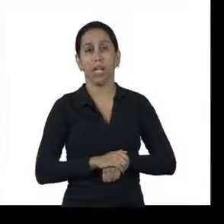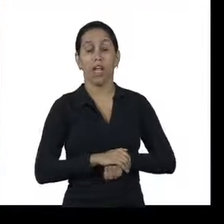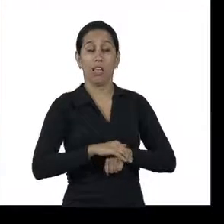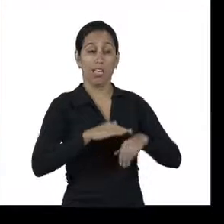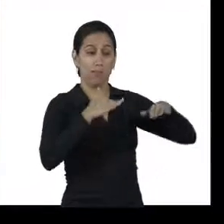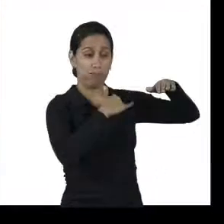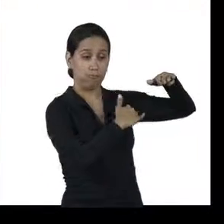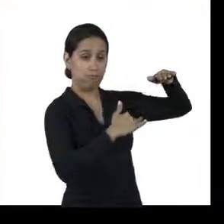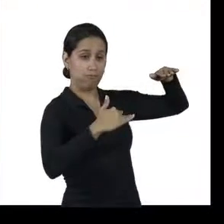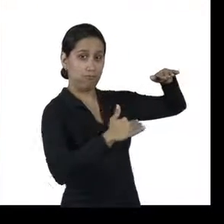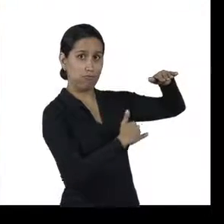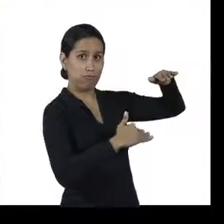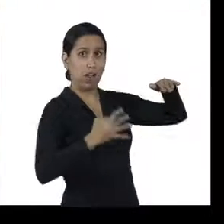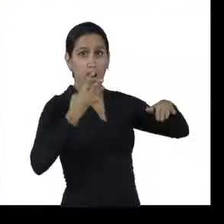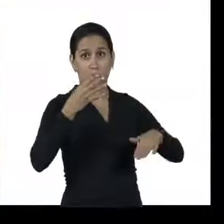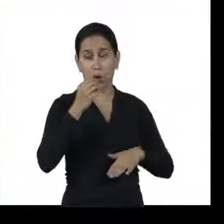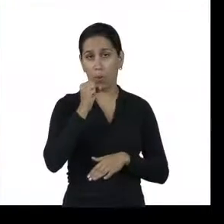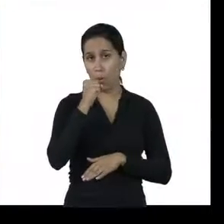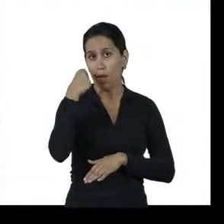subsolo.